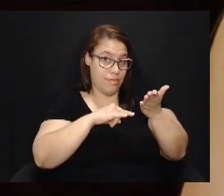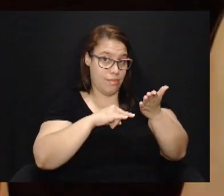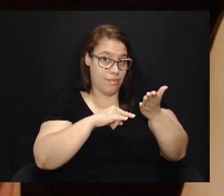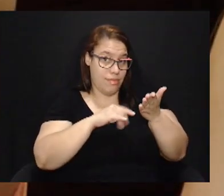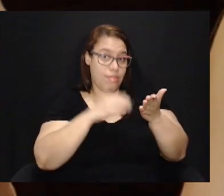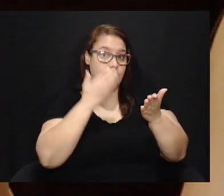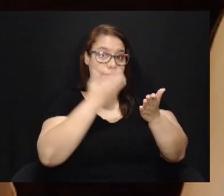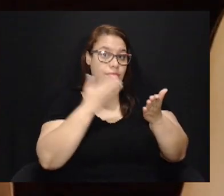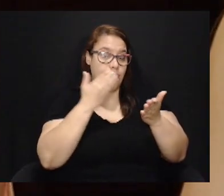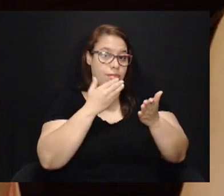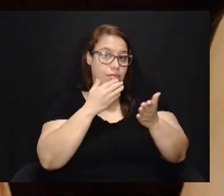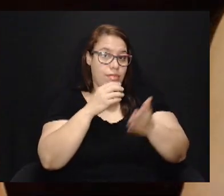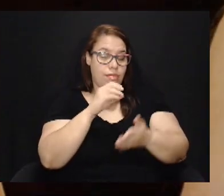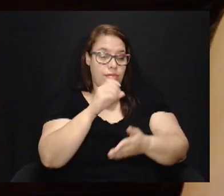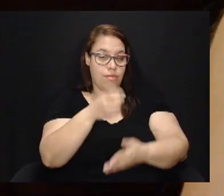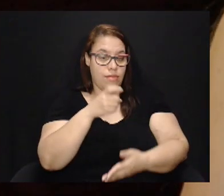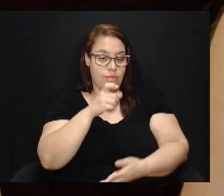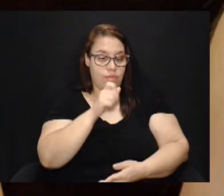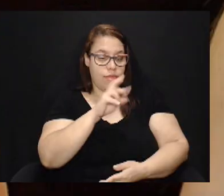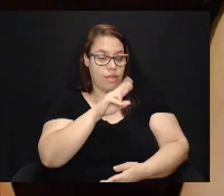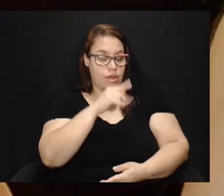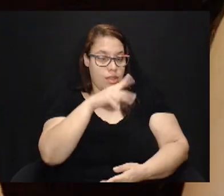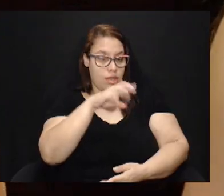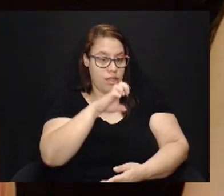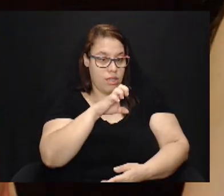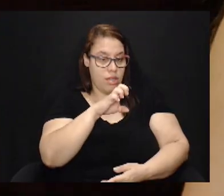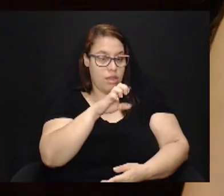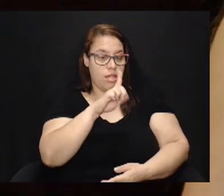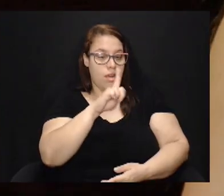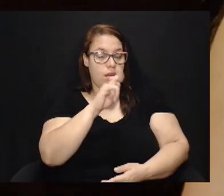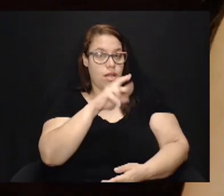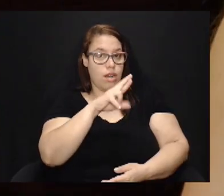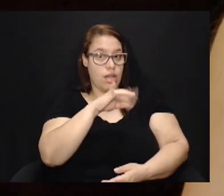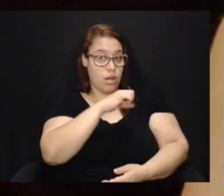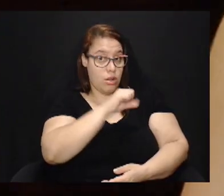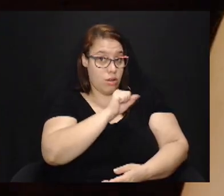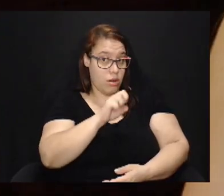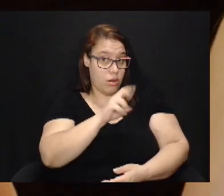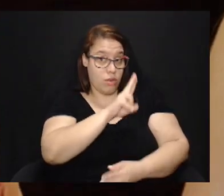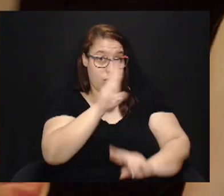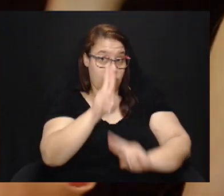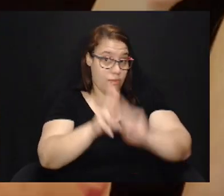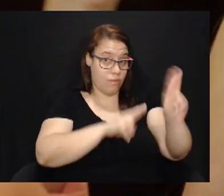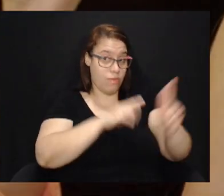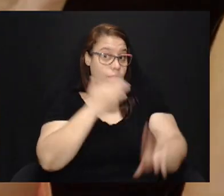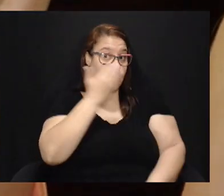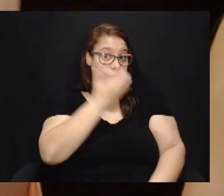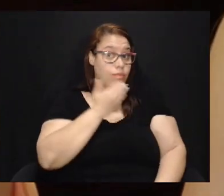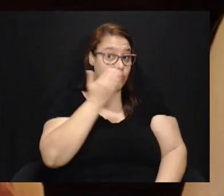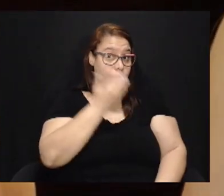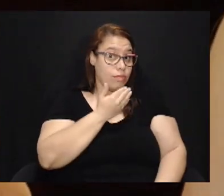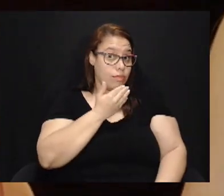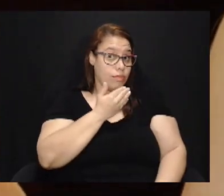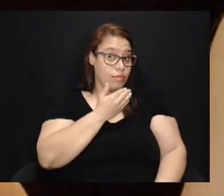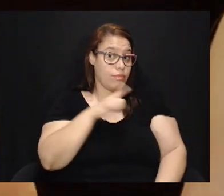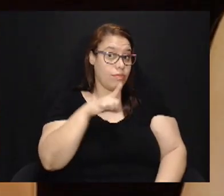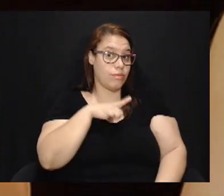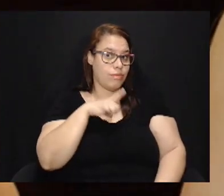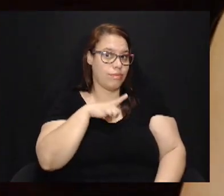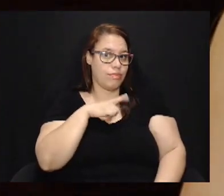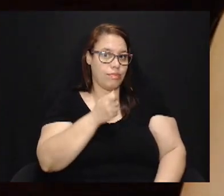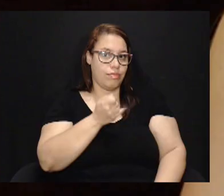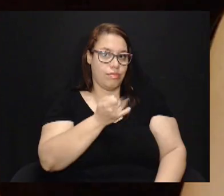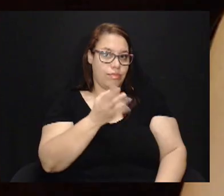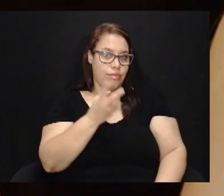Xarope, tá glicose, açúcar invertido. Então, tem vários nomes para o açúcar. E aí tem essa quantidade, então são 25 gramas